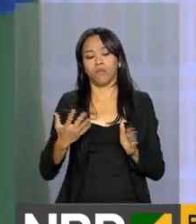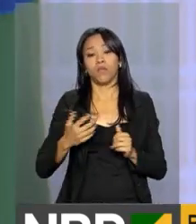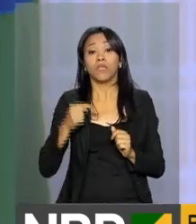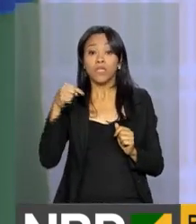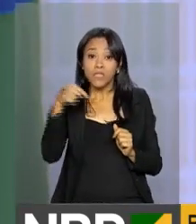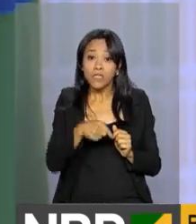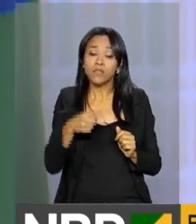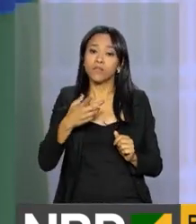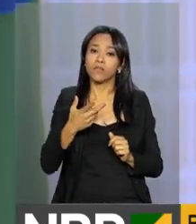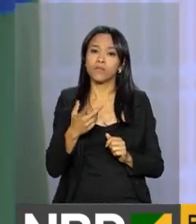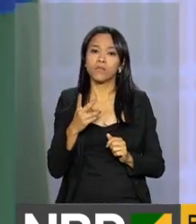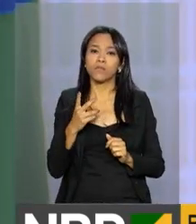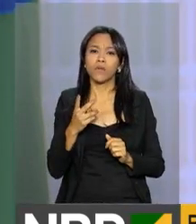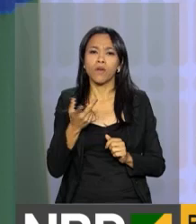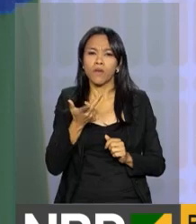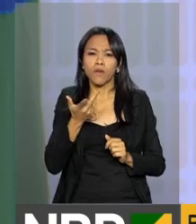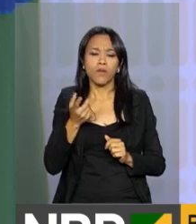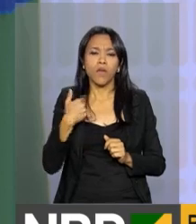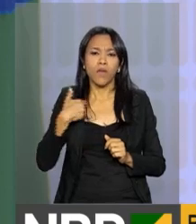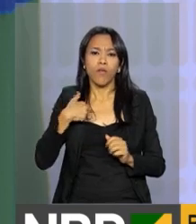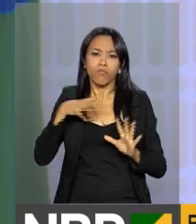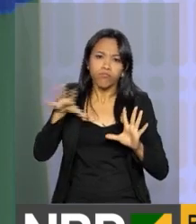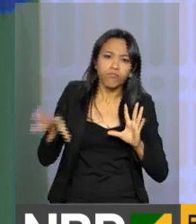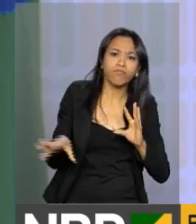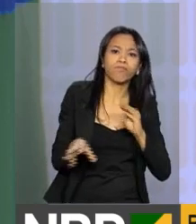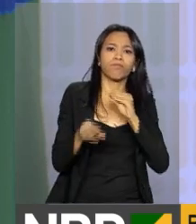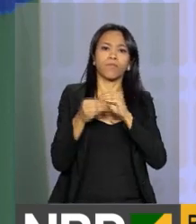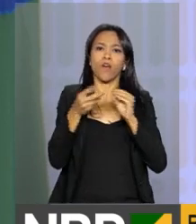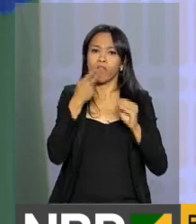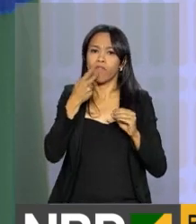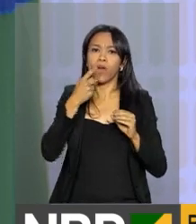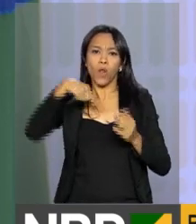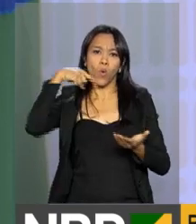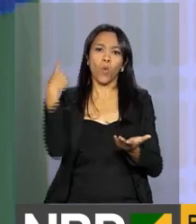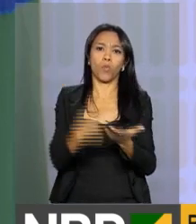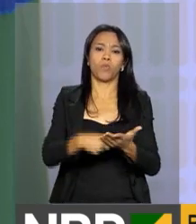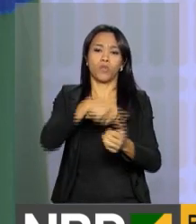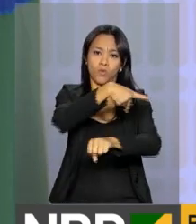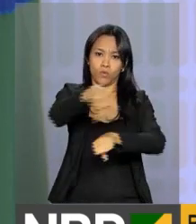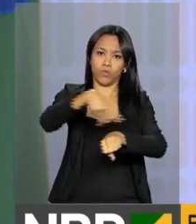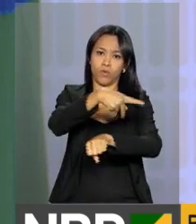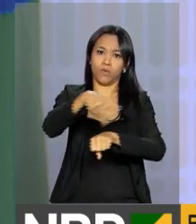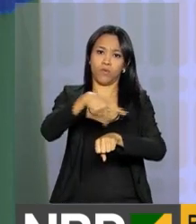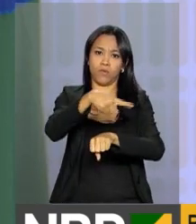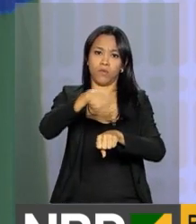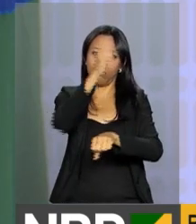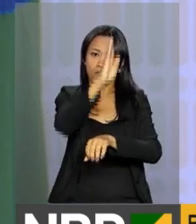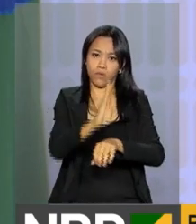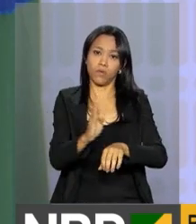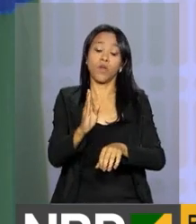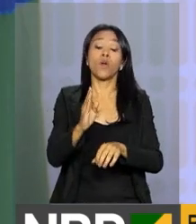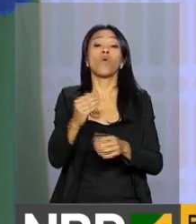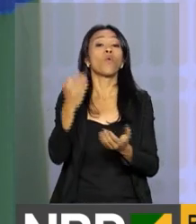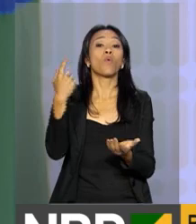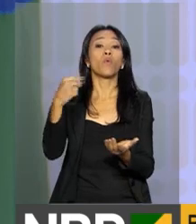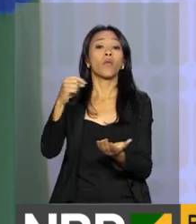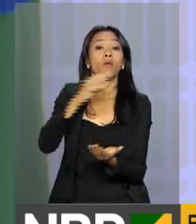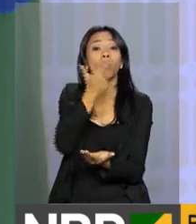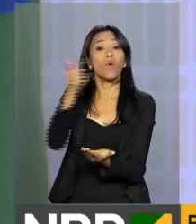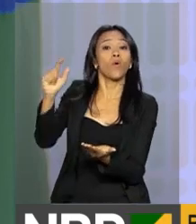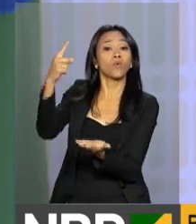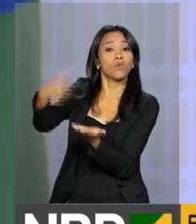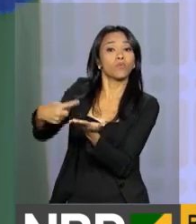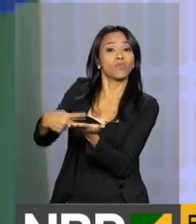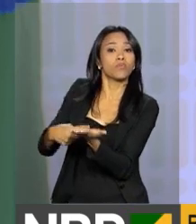reafirma, reitero, o compromisso do Brasil com a Agenda 2030 e traz